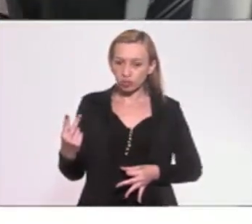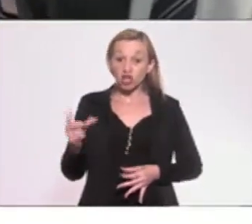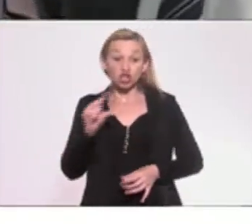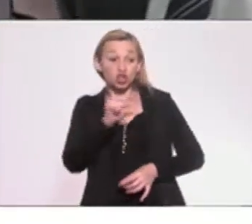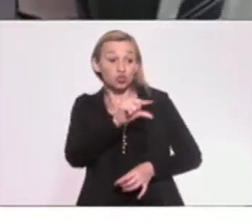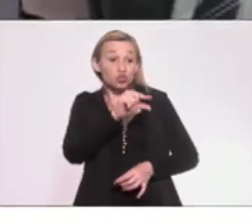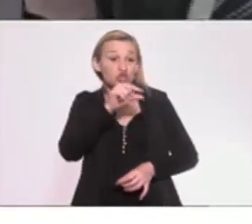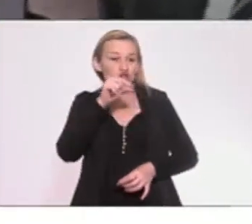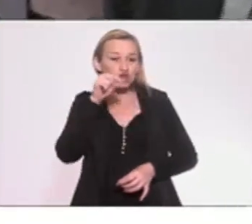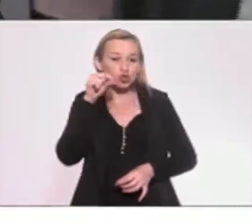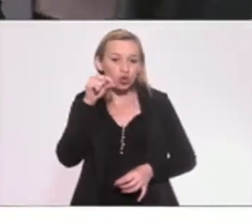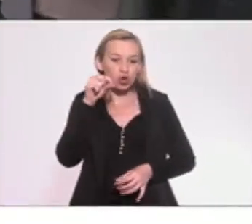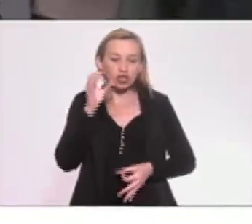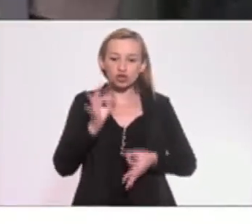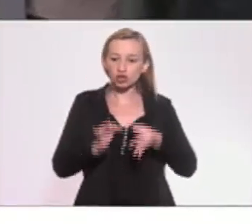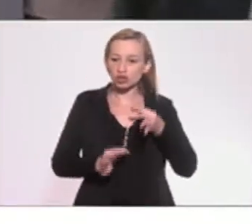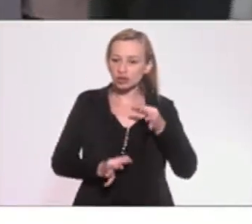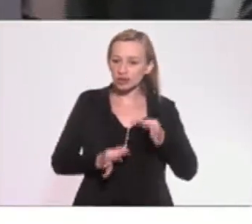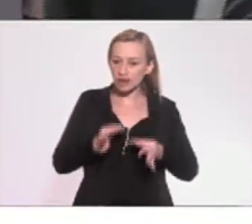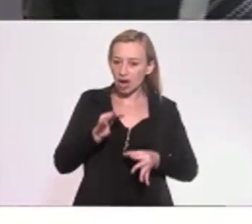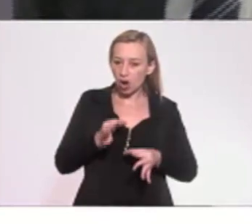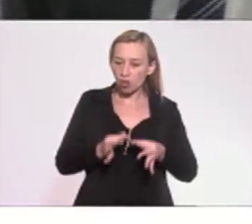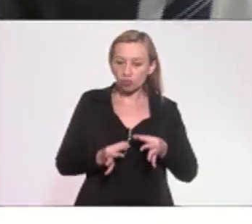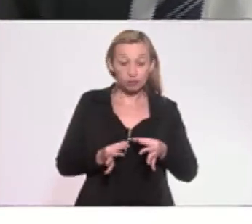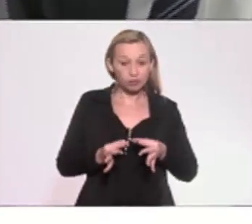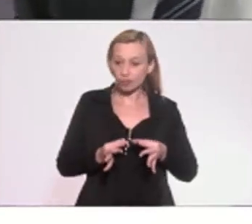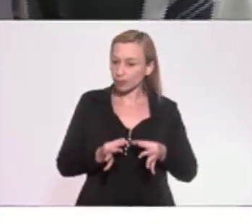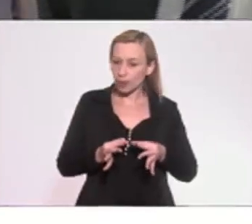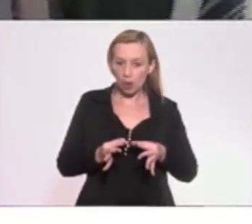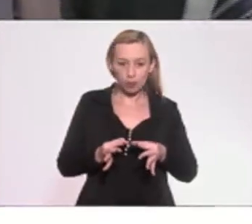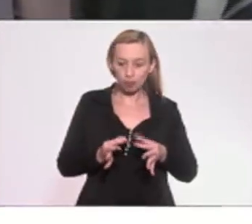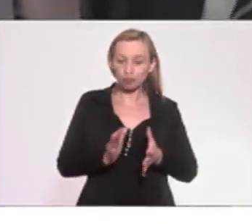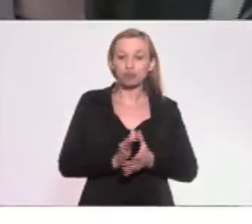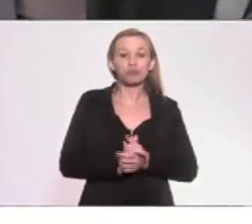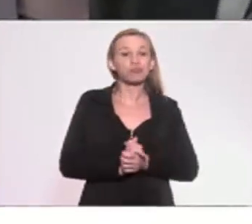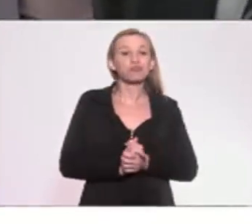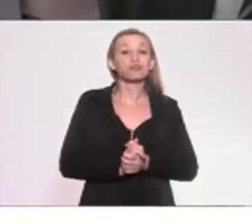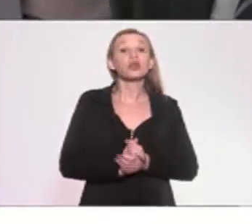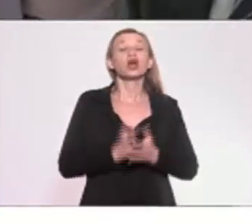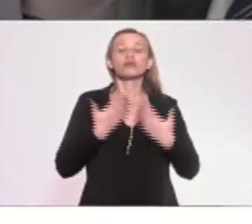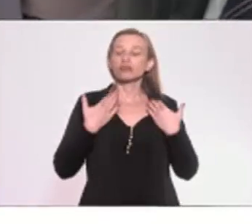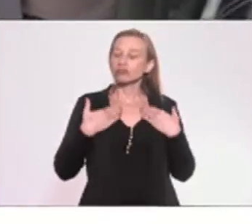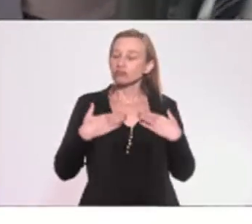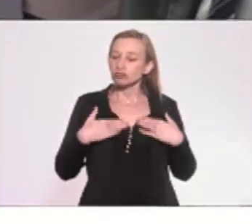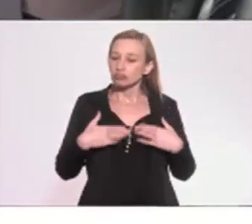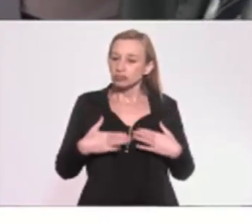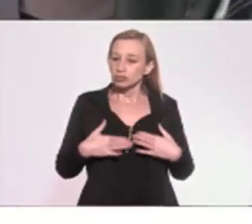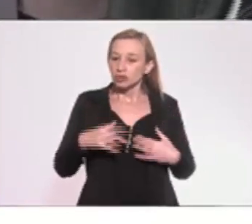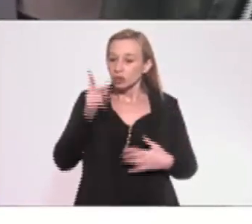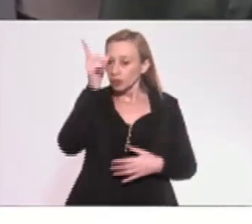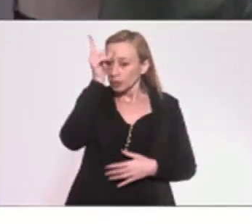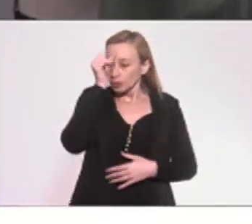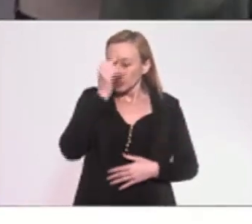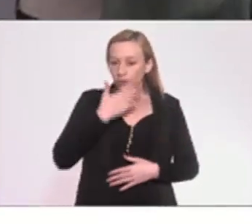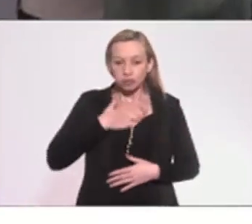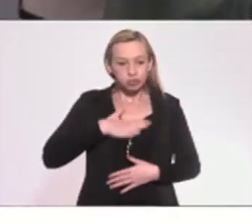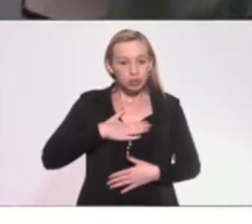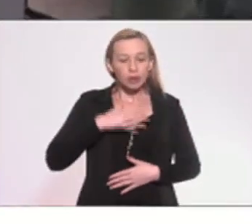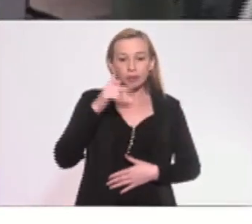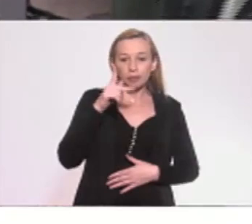decisão judicial. Ele não julga. Então, eu tenho muita tranquilidade, eu estou falando pelo